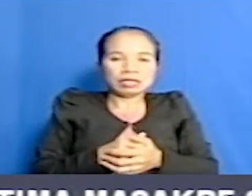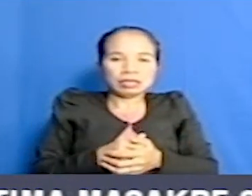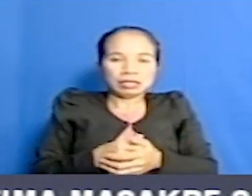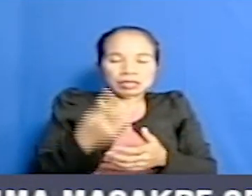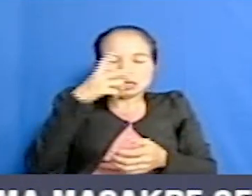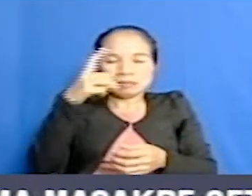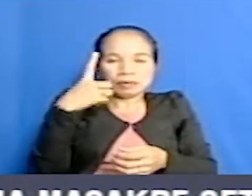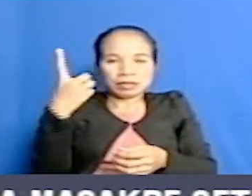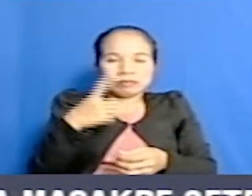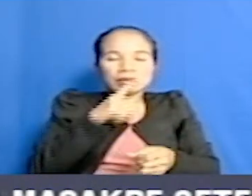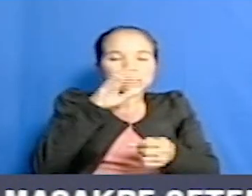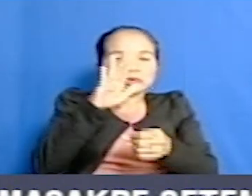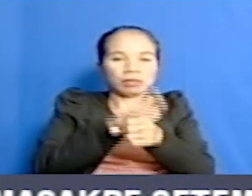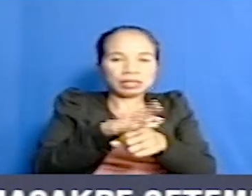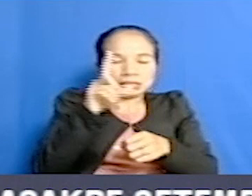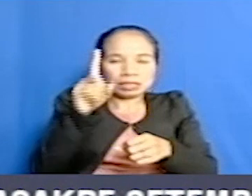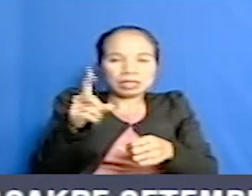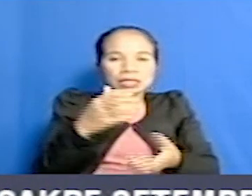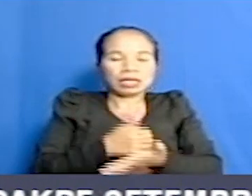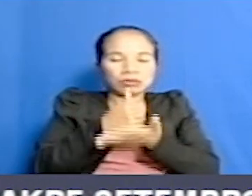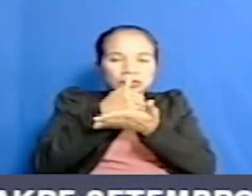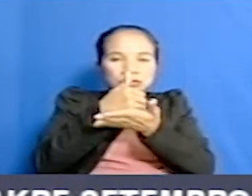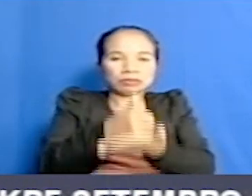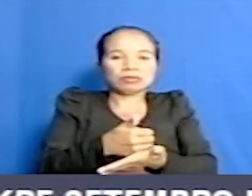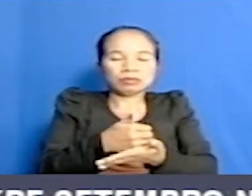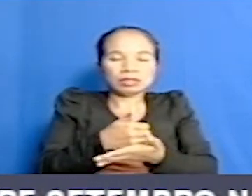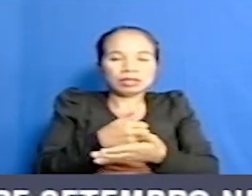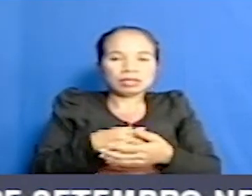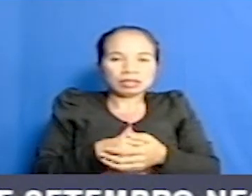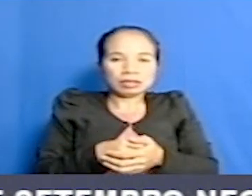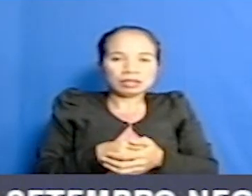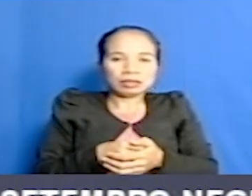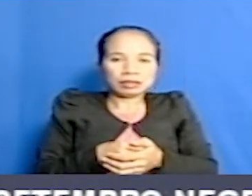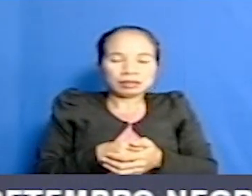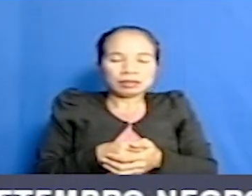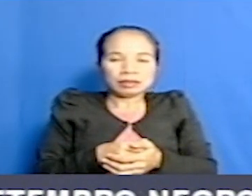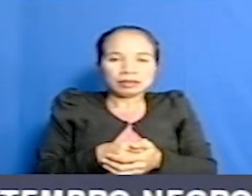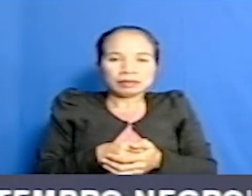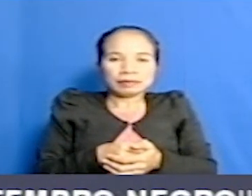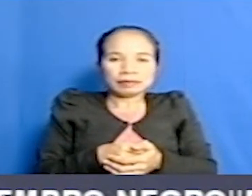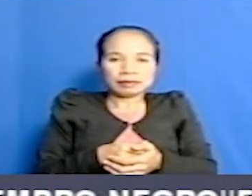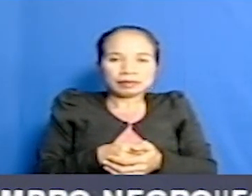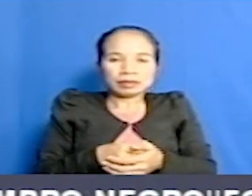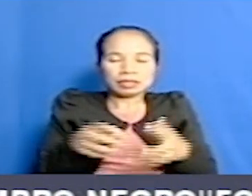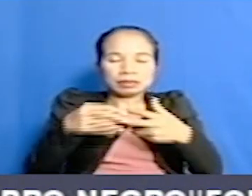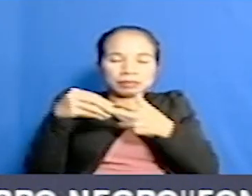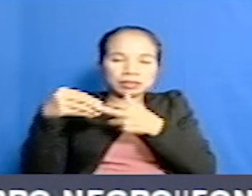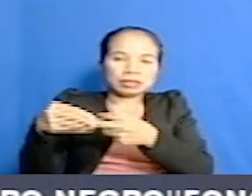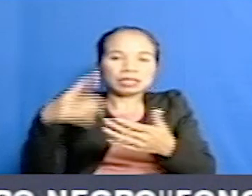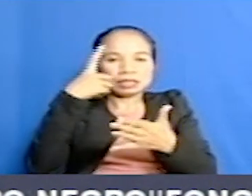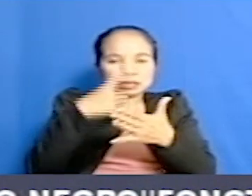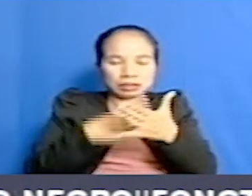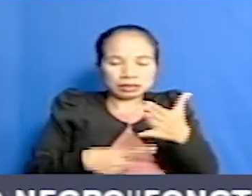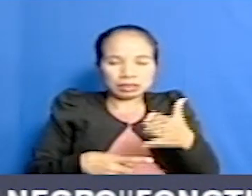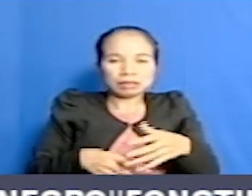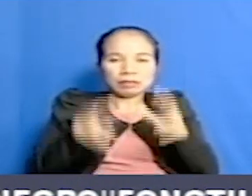ya compromisso ida a tu apoio alola Juliana dos Santos especialmente li ba saída de